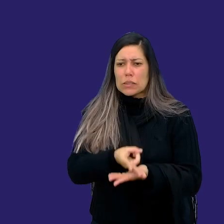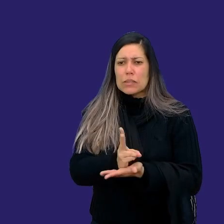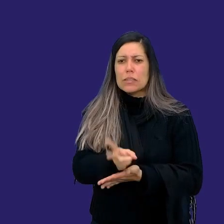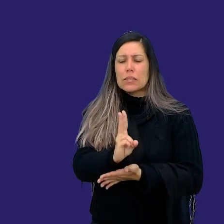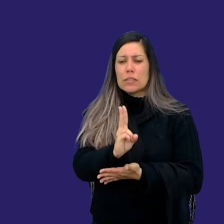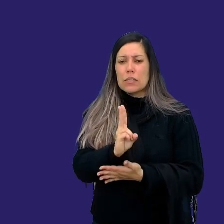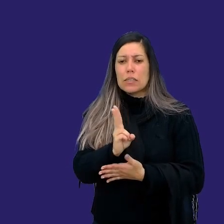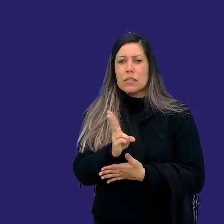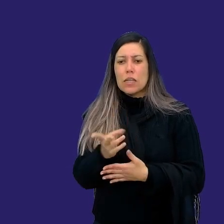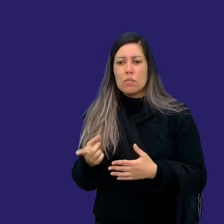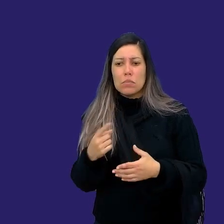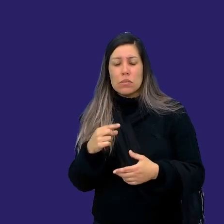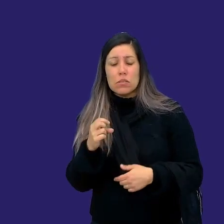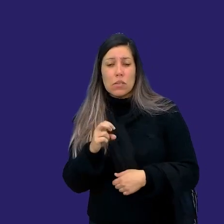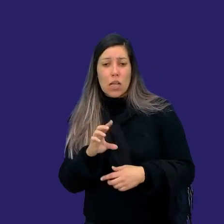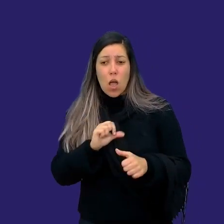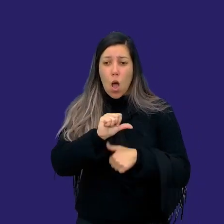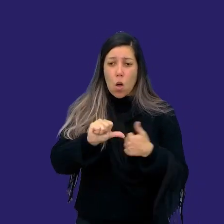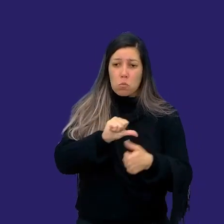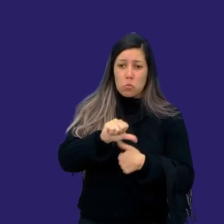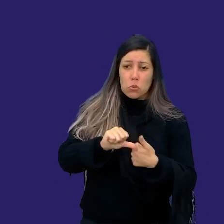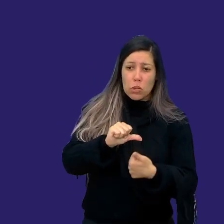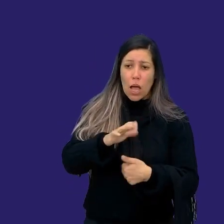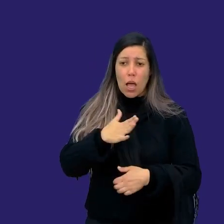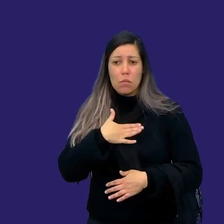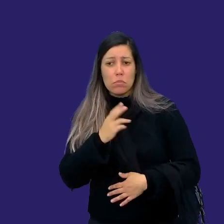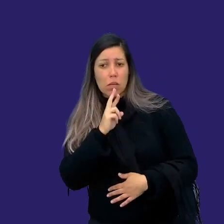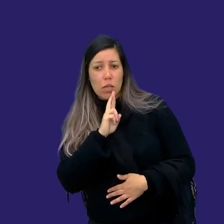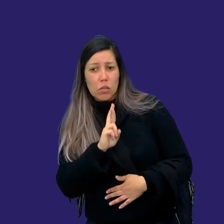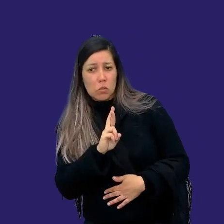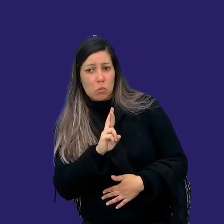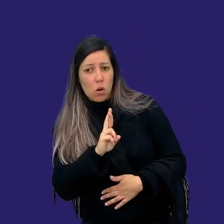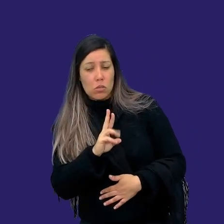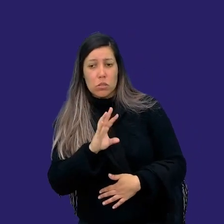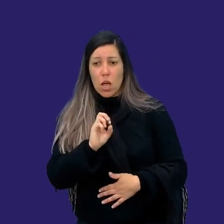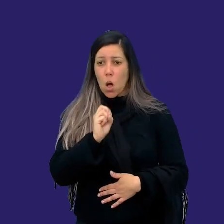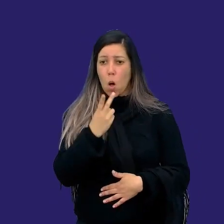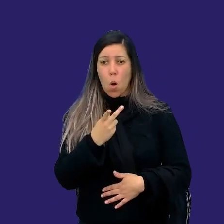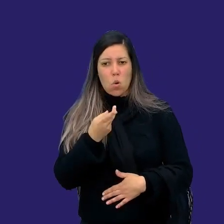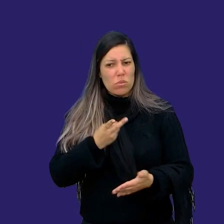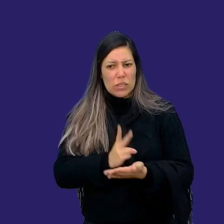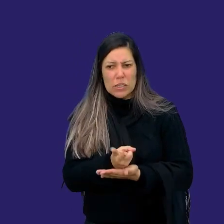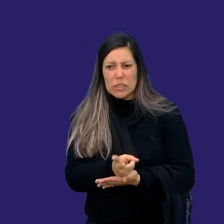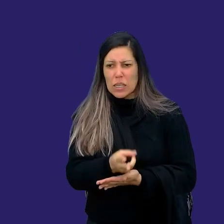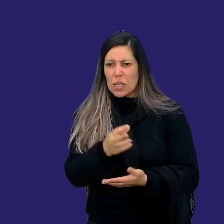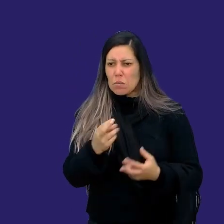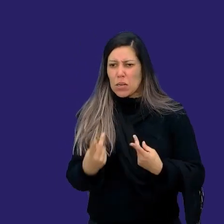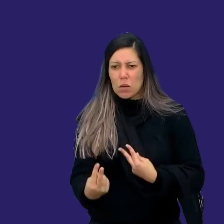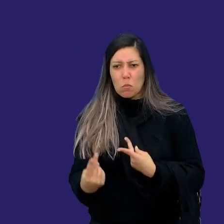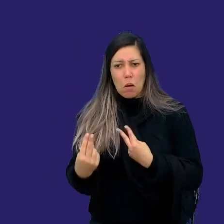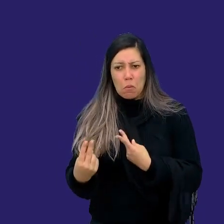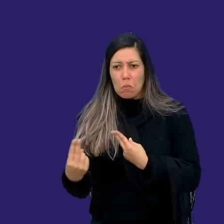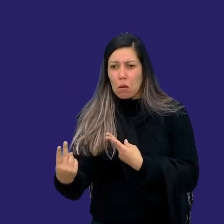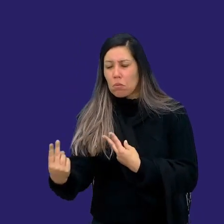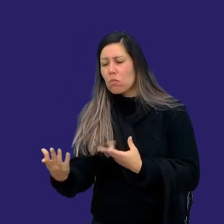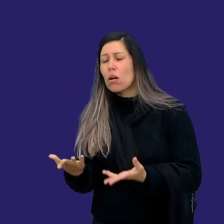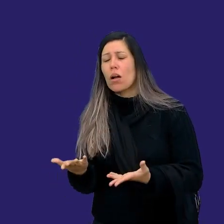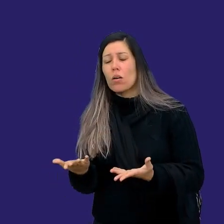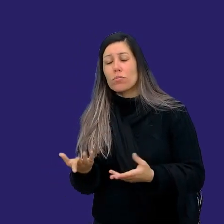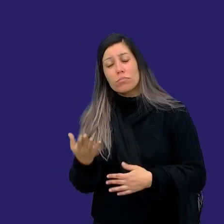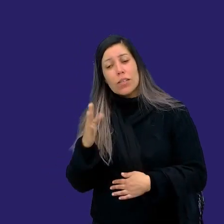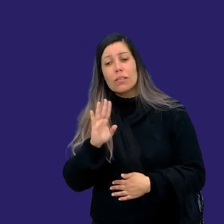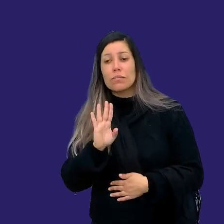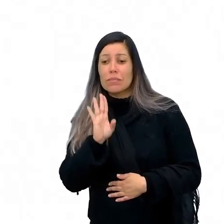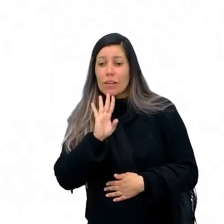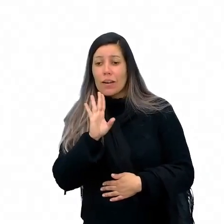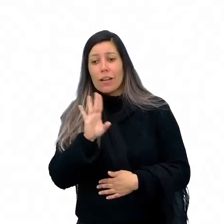complementar? Será que eu ia mudar o rumo das coisas? Enfim, né? Eu acho que isso é formativo, né? Isso é bem legal da